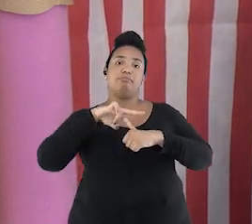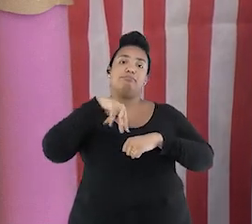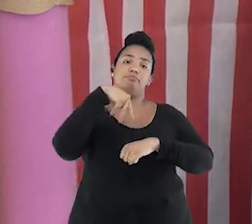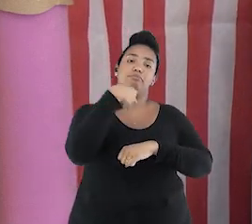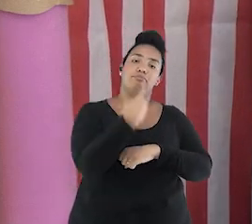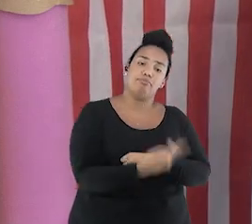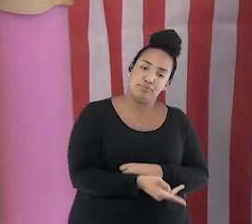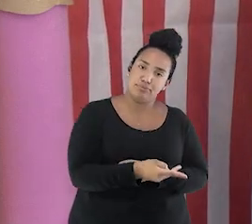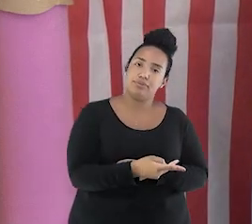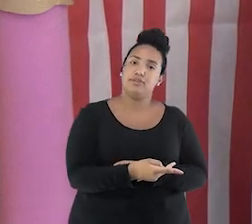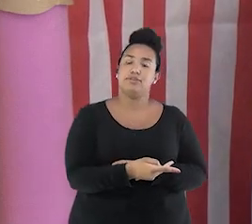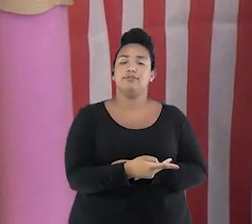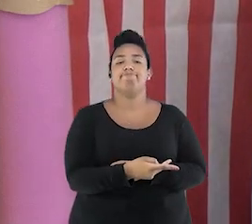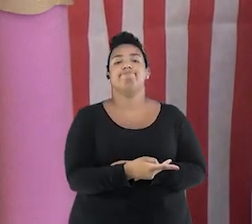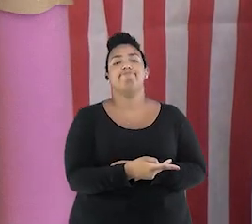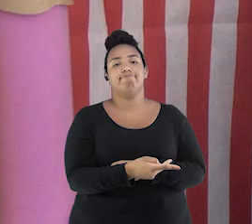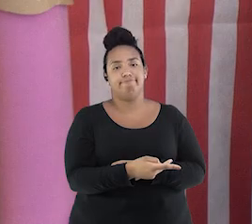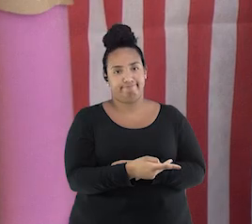tropeçou e ó,